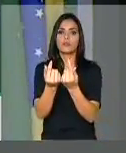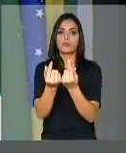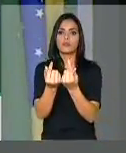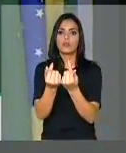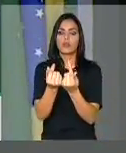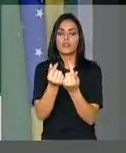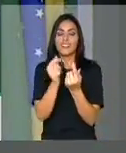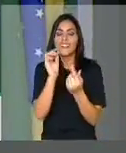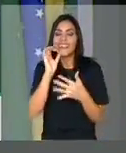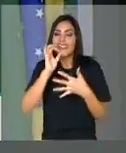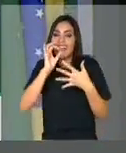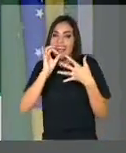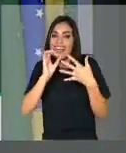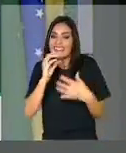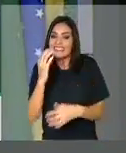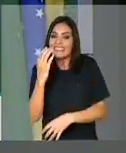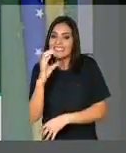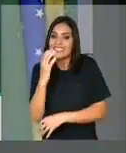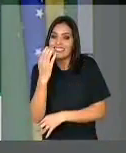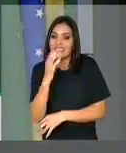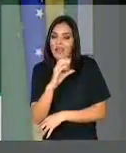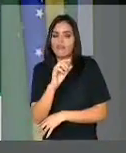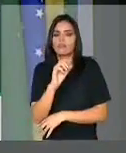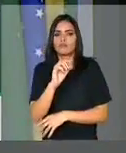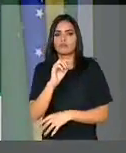tostão por tostão,